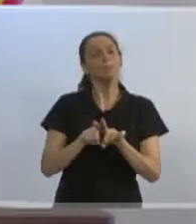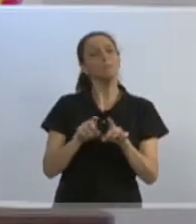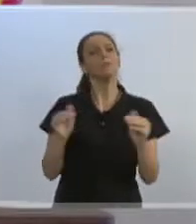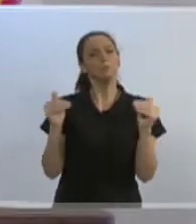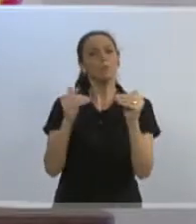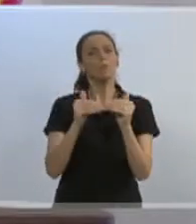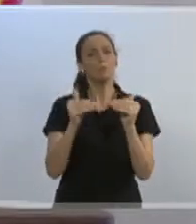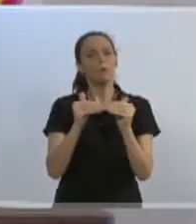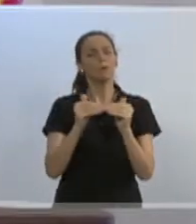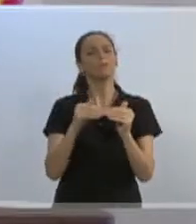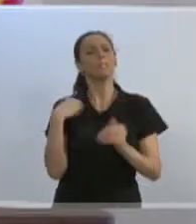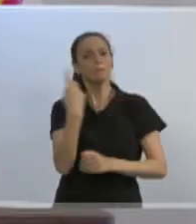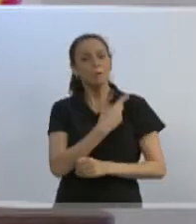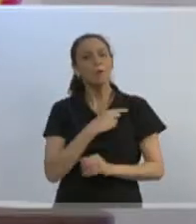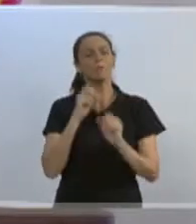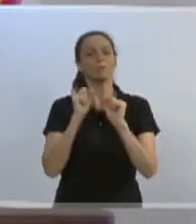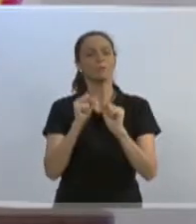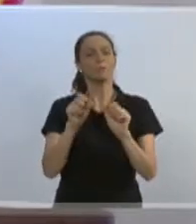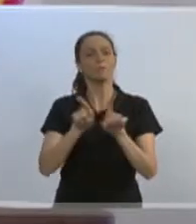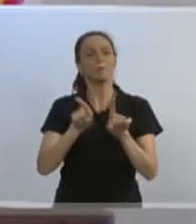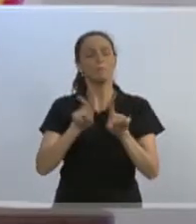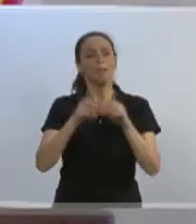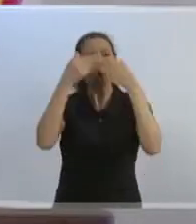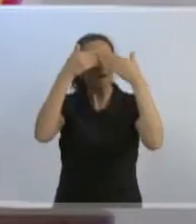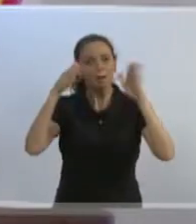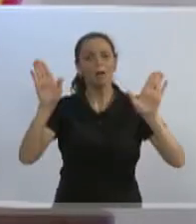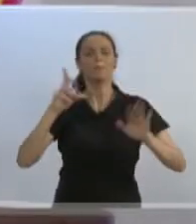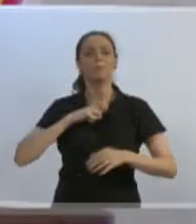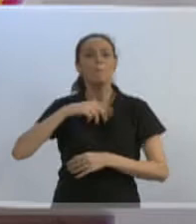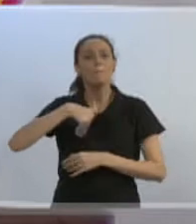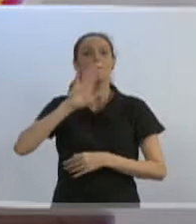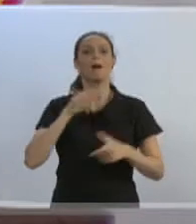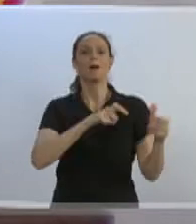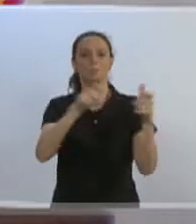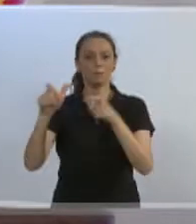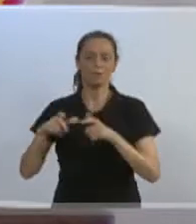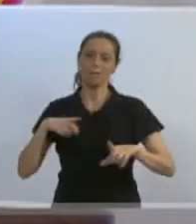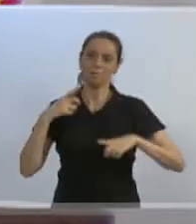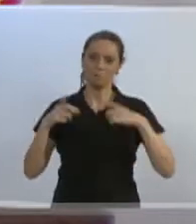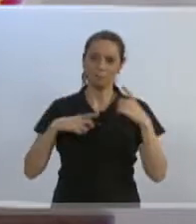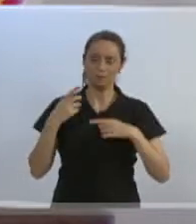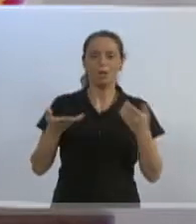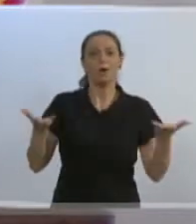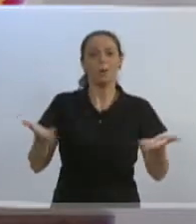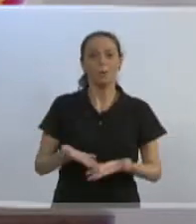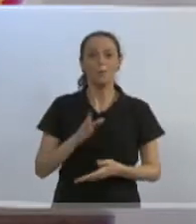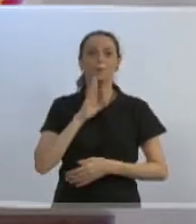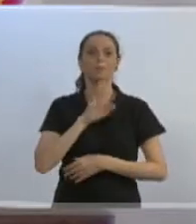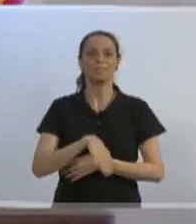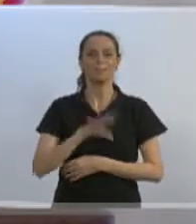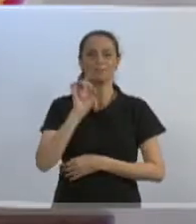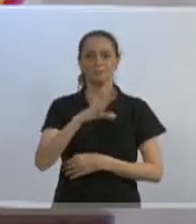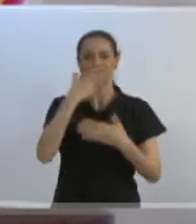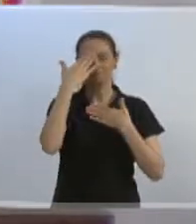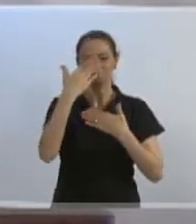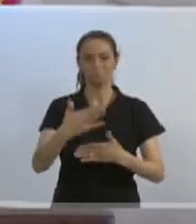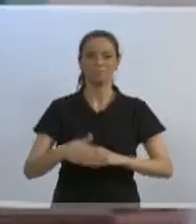ter esse pensamento ampliado aqui na nossa cidade. Por essa tarde seria hoje. Muito obrigado.